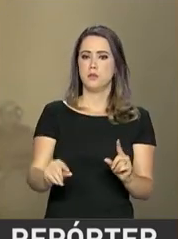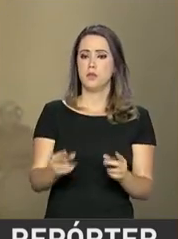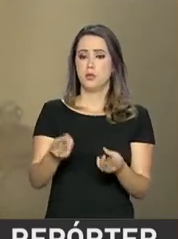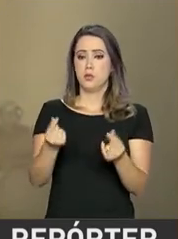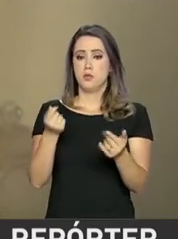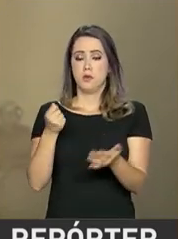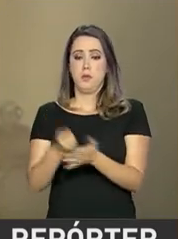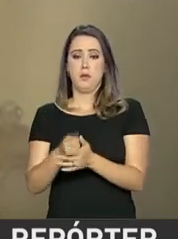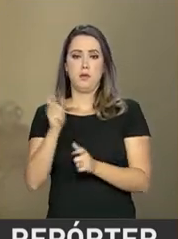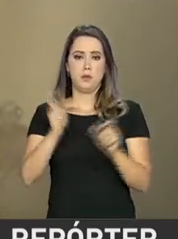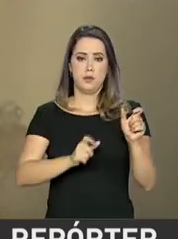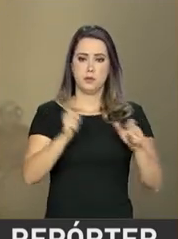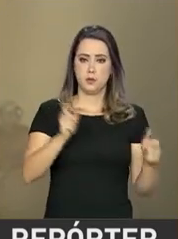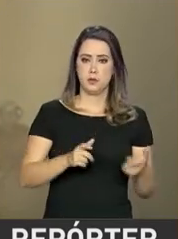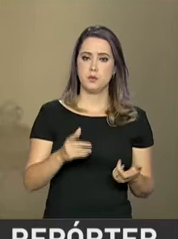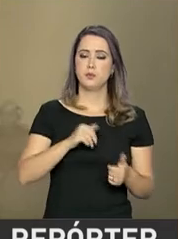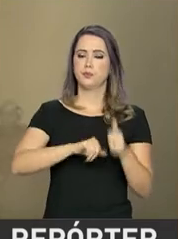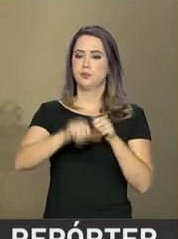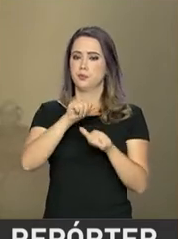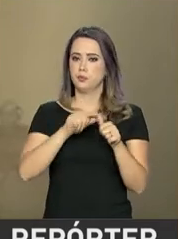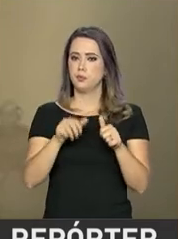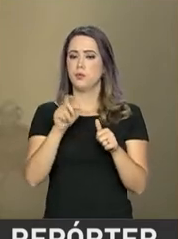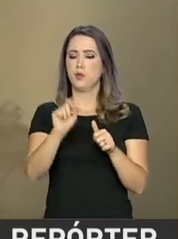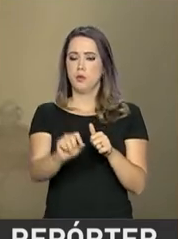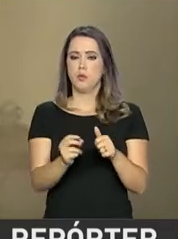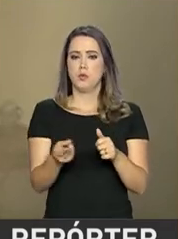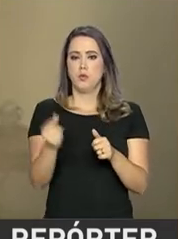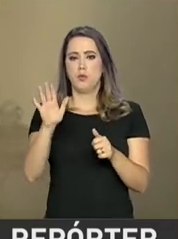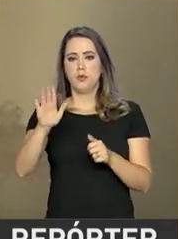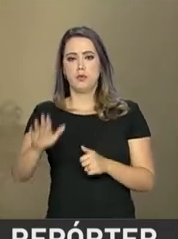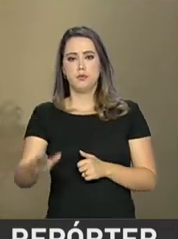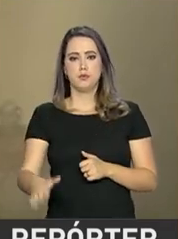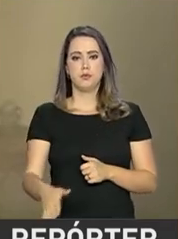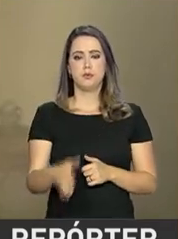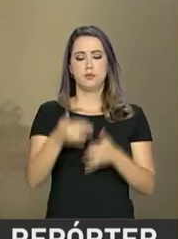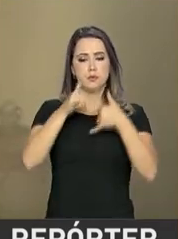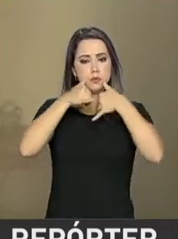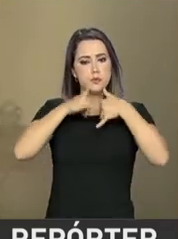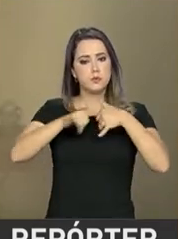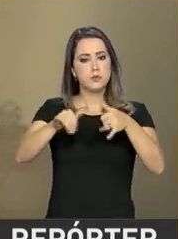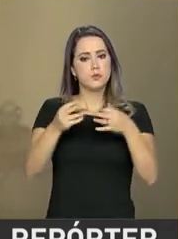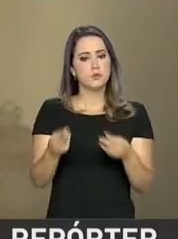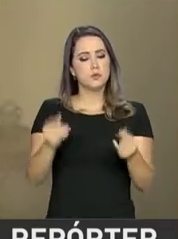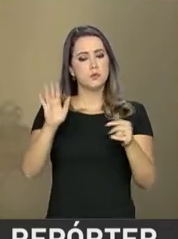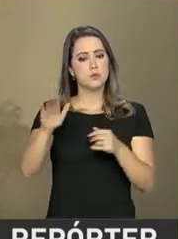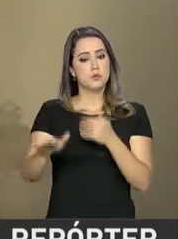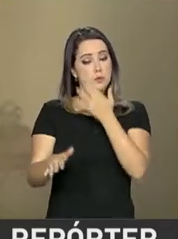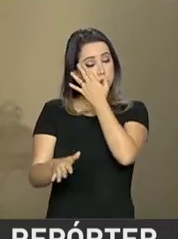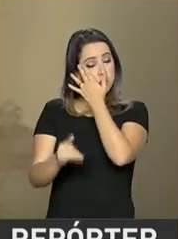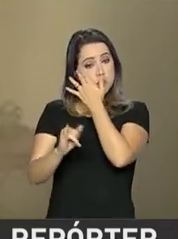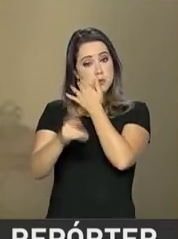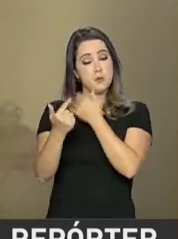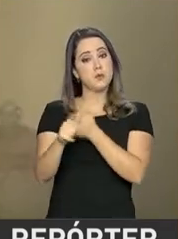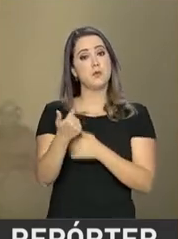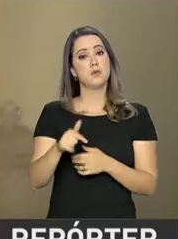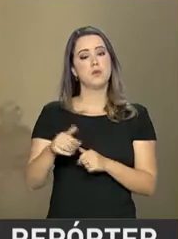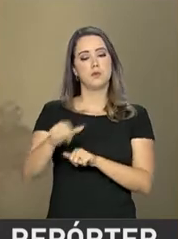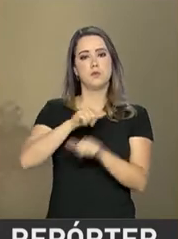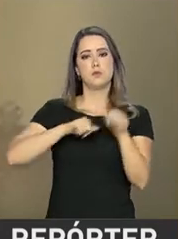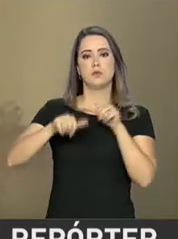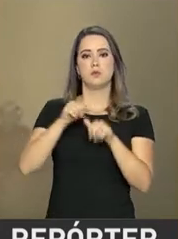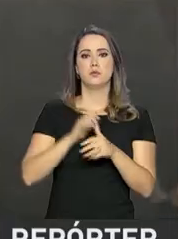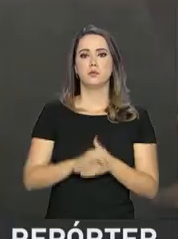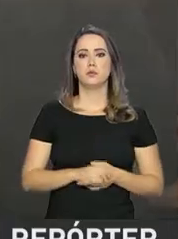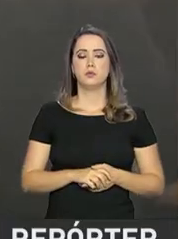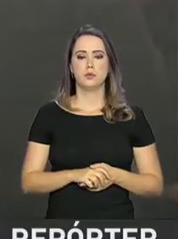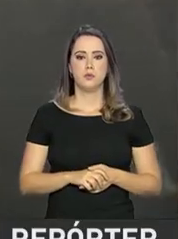então ele leva assim a modicidade tarifária leva a um preço de energia mais barato se não tiver essa competição se não tivesse